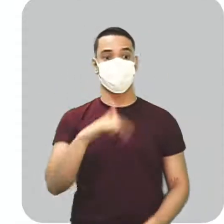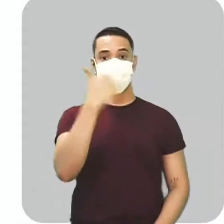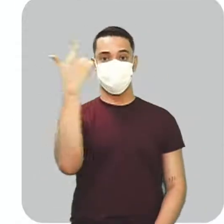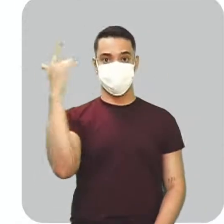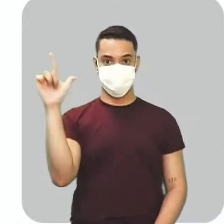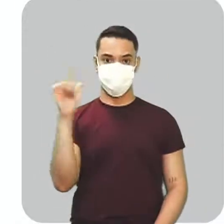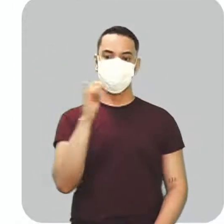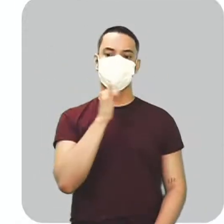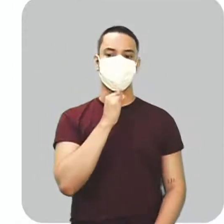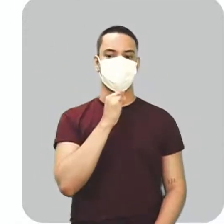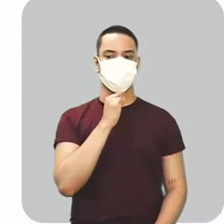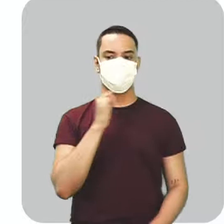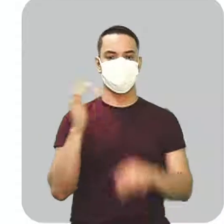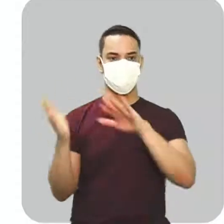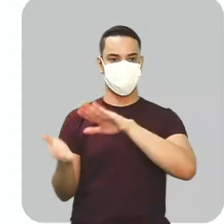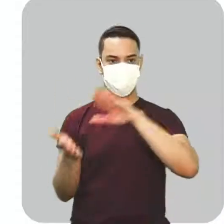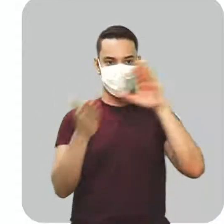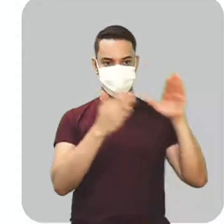exemplo.